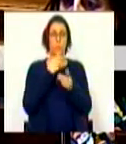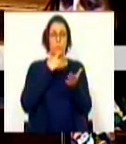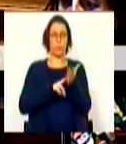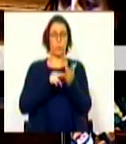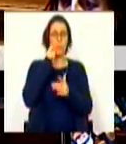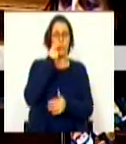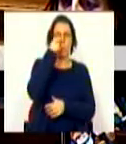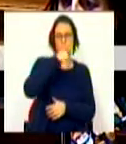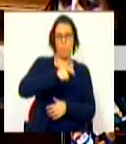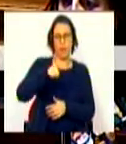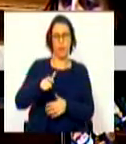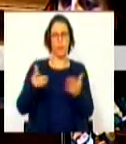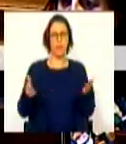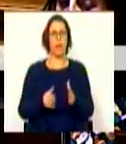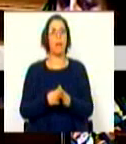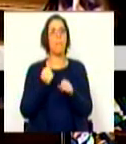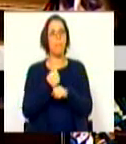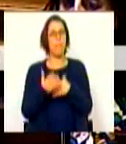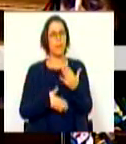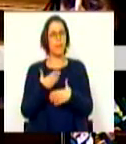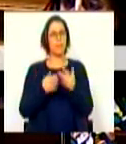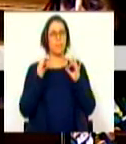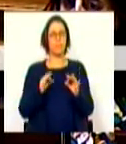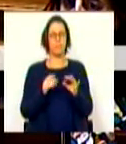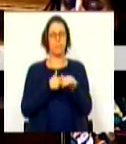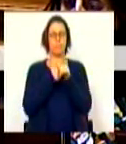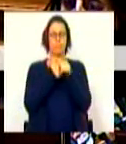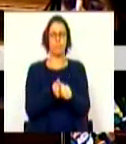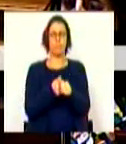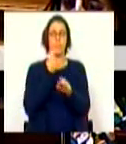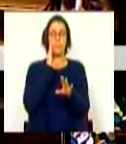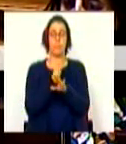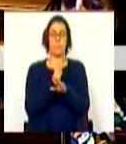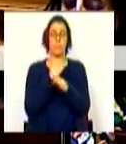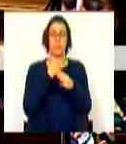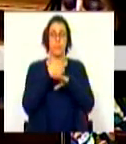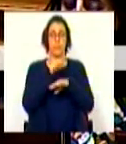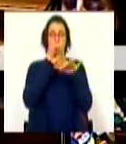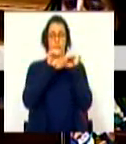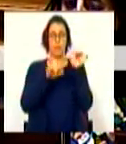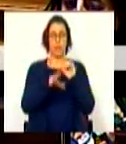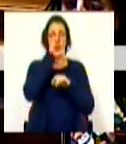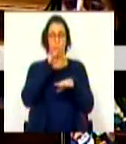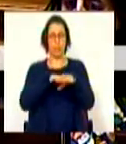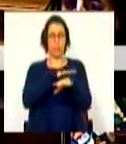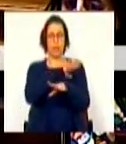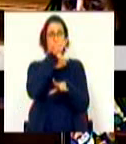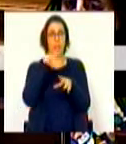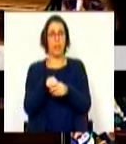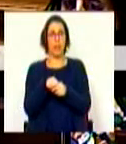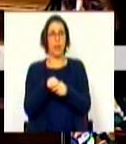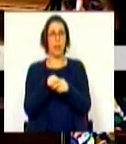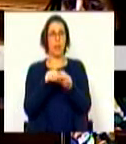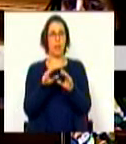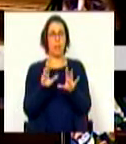razões humanitárias está a funcionar e, de acordo com a última intervenção do Ministro da Administração Interna